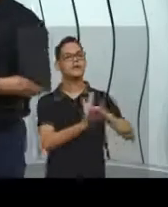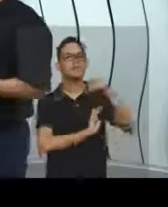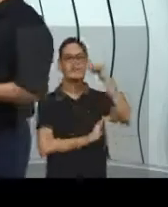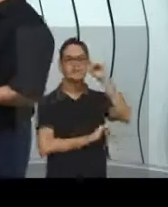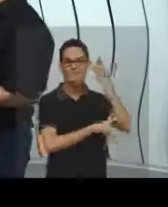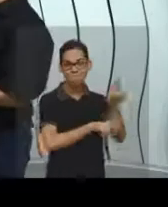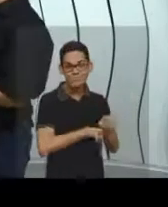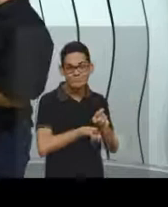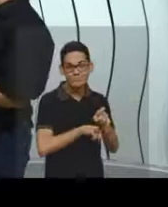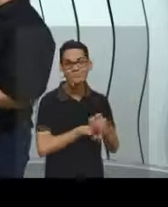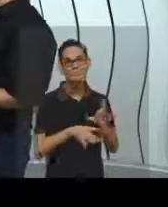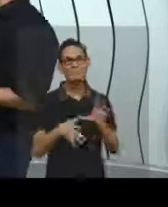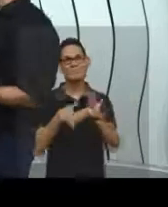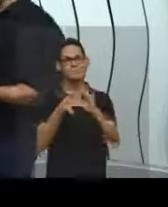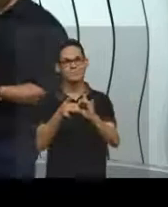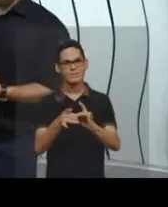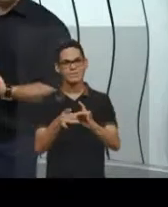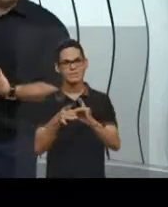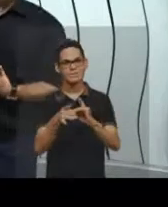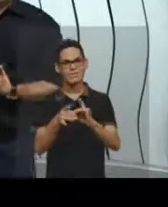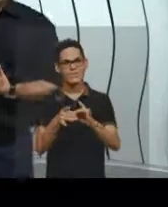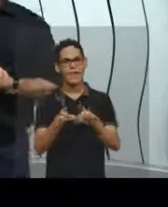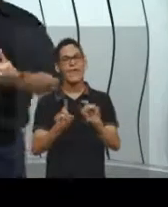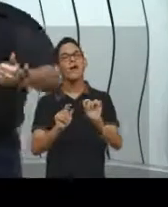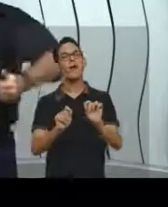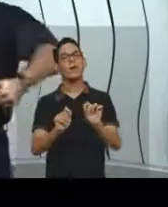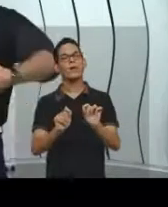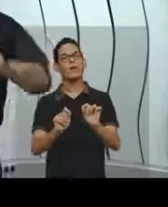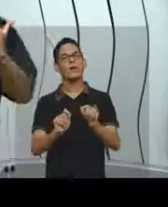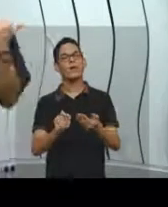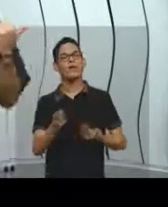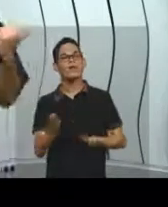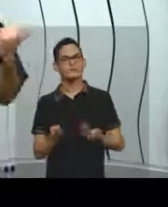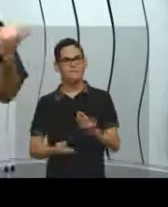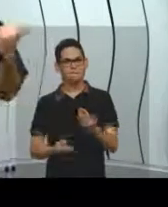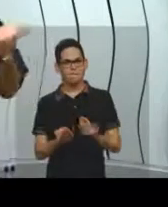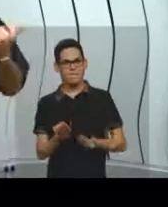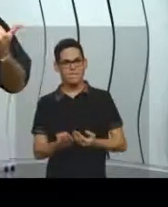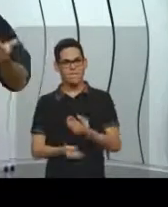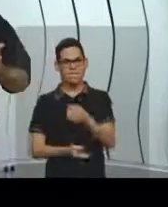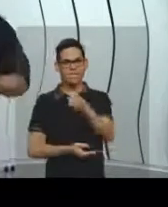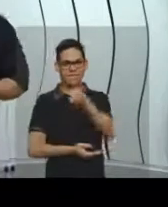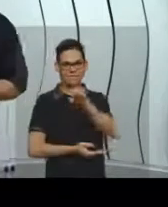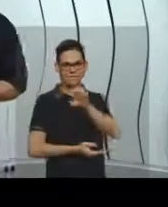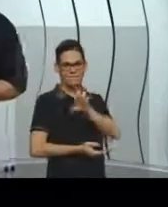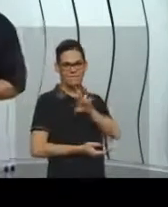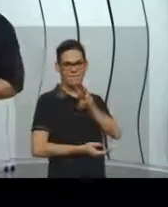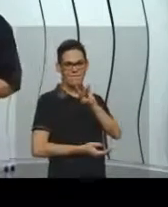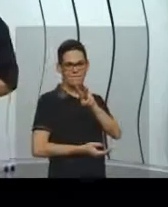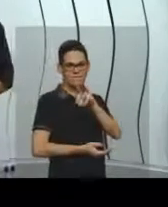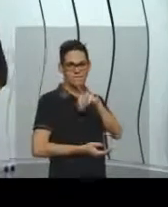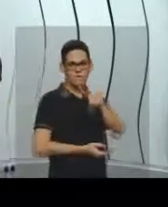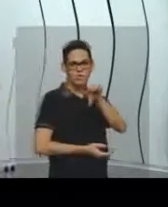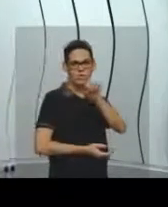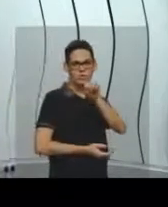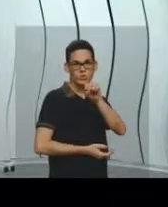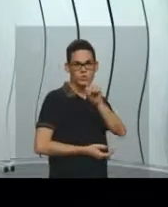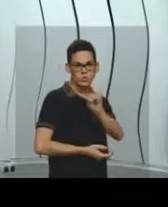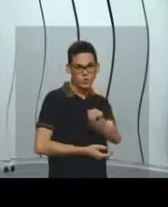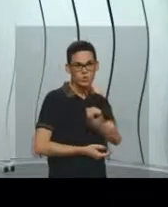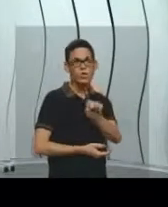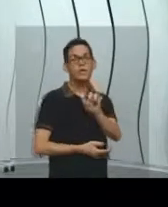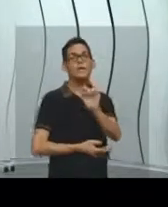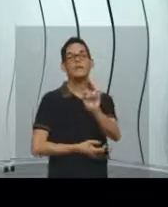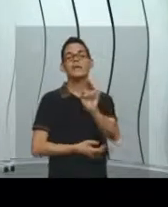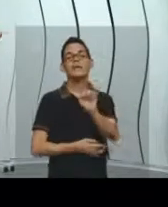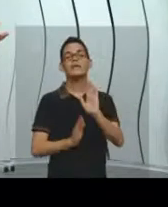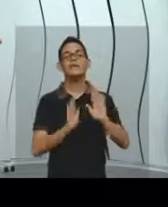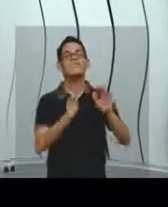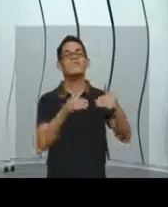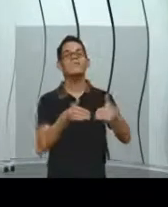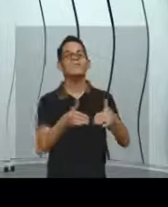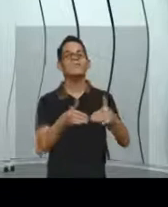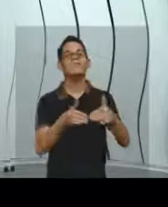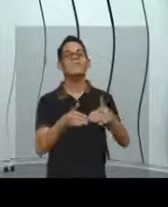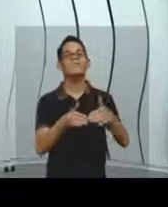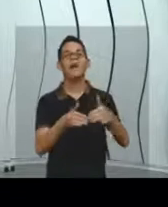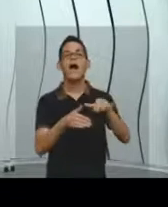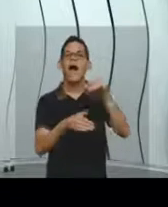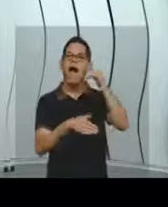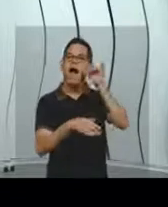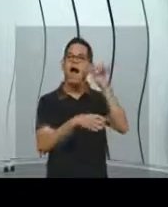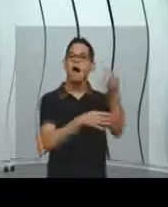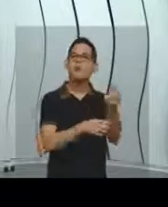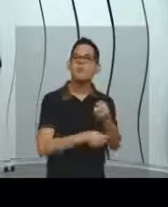Então, o setor de serviços vai levar em conta a agroindústria e também, por exemplo, a meios